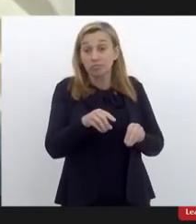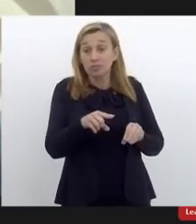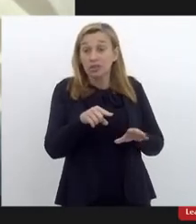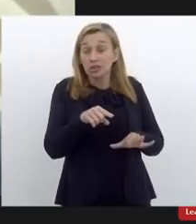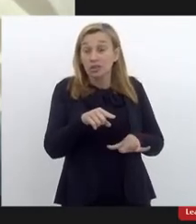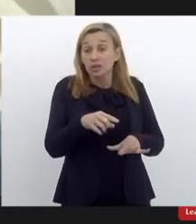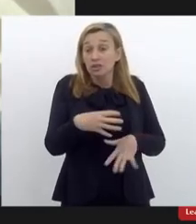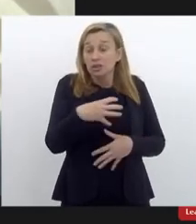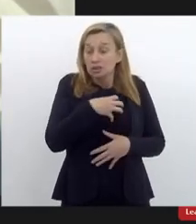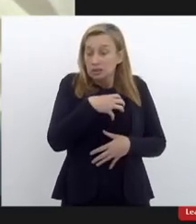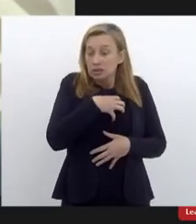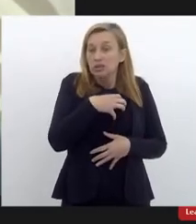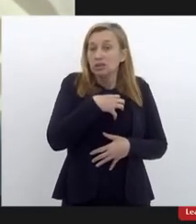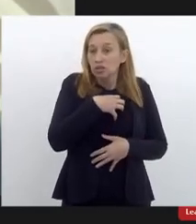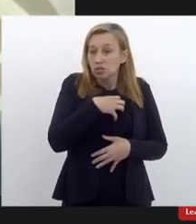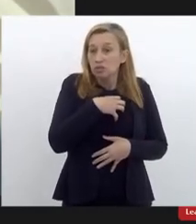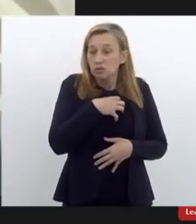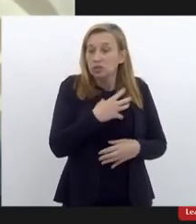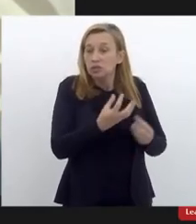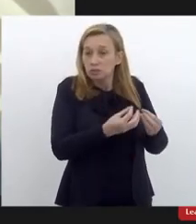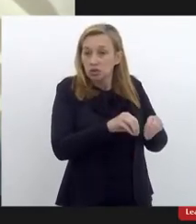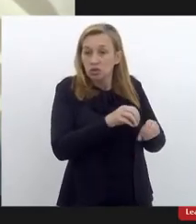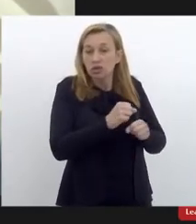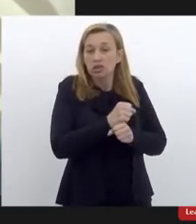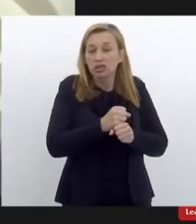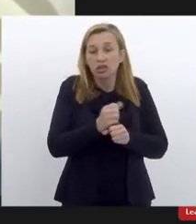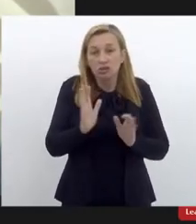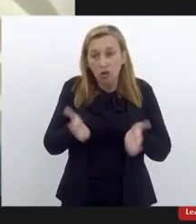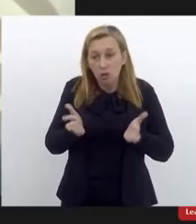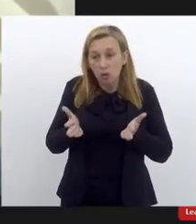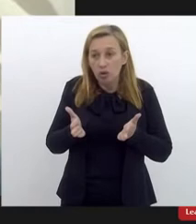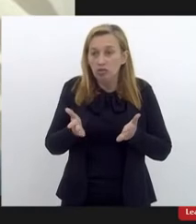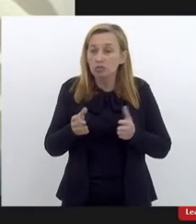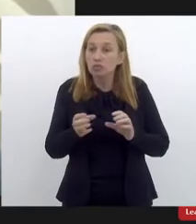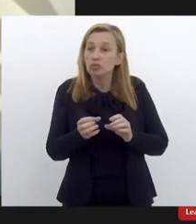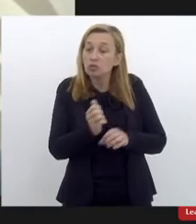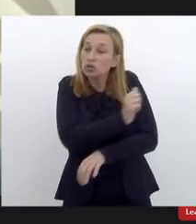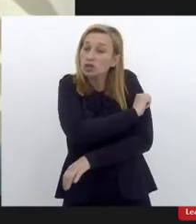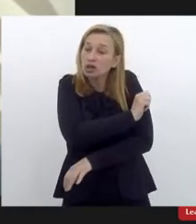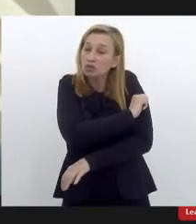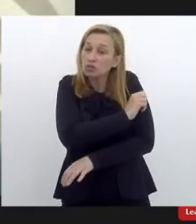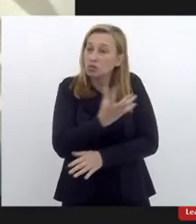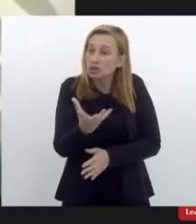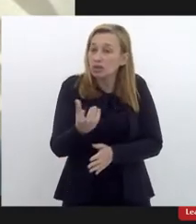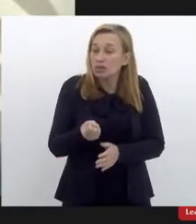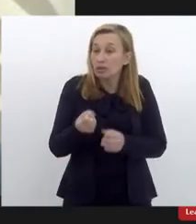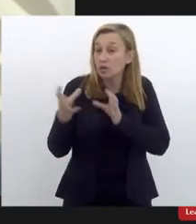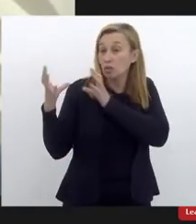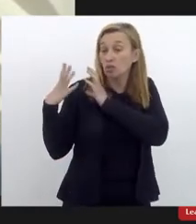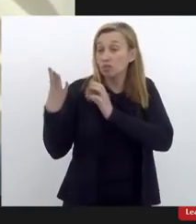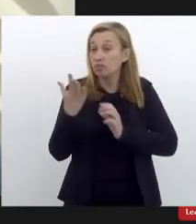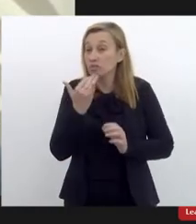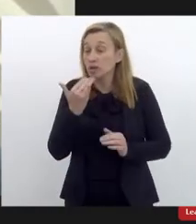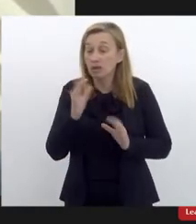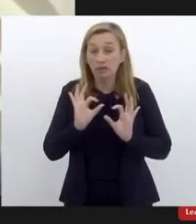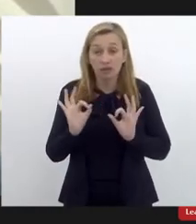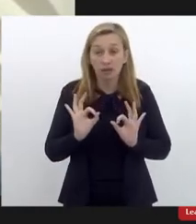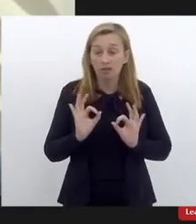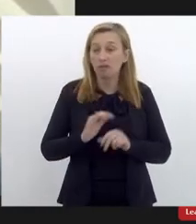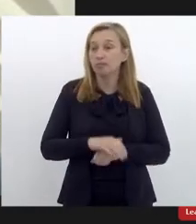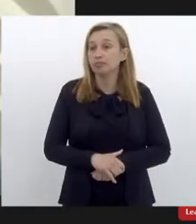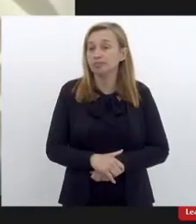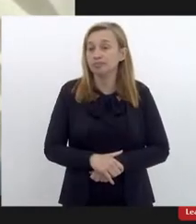nós sentimos esse reflexo nesse ano letivo, porque os alunos deixaram de receber cestas básicas, deixaram